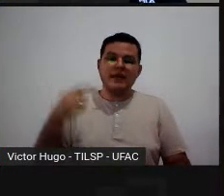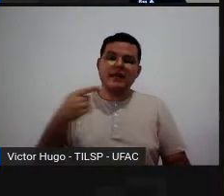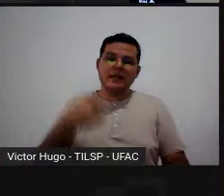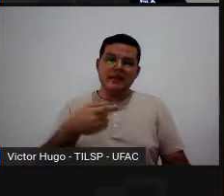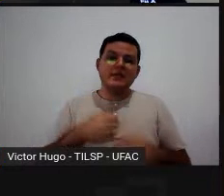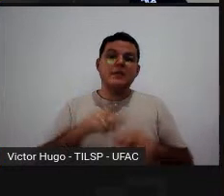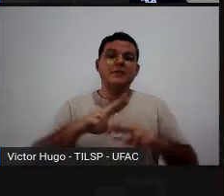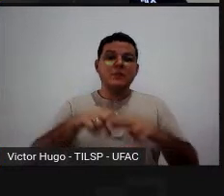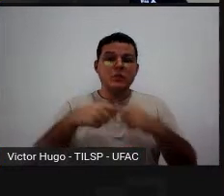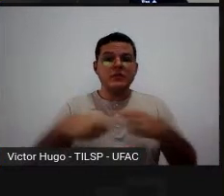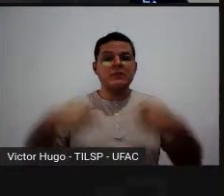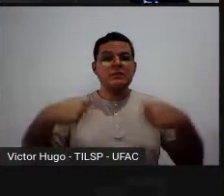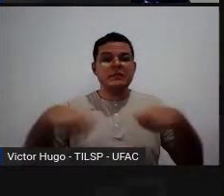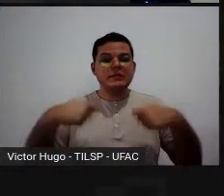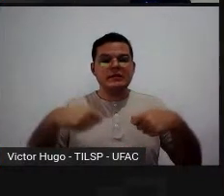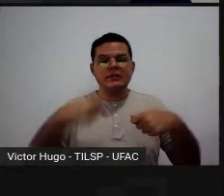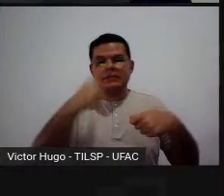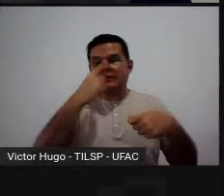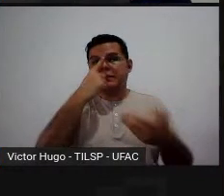realização